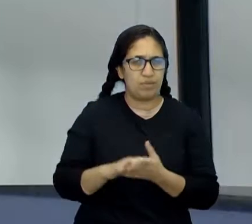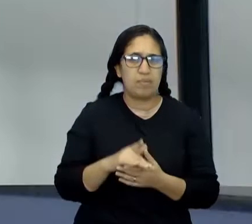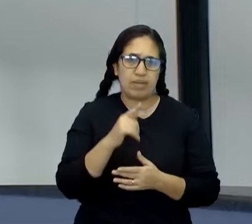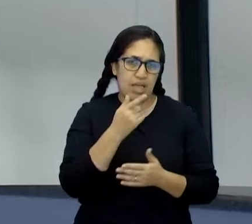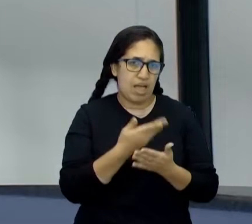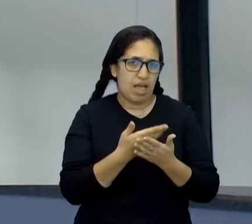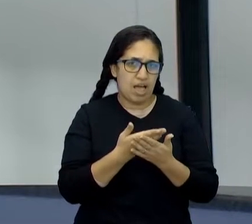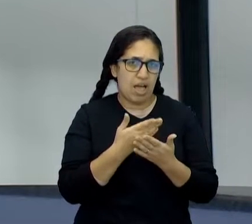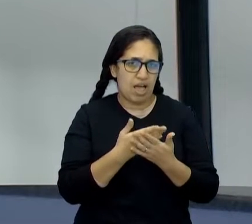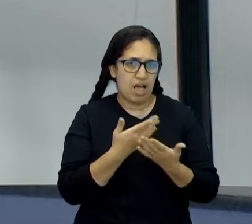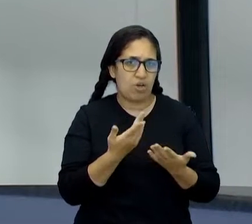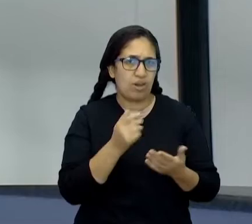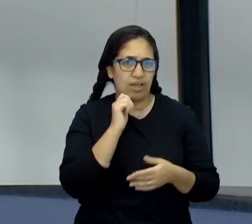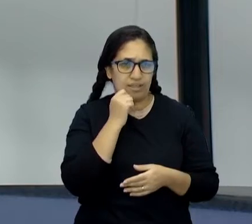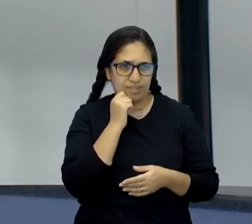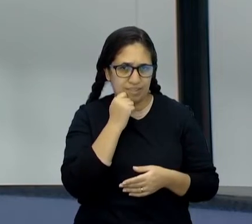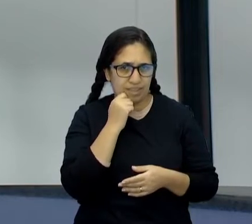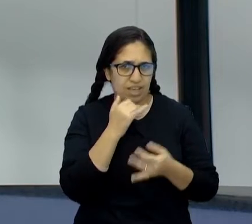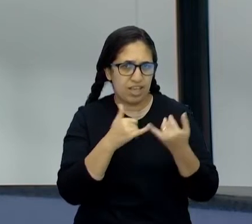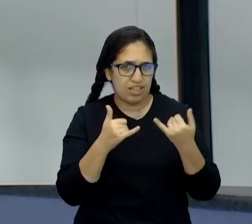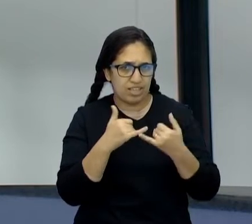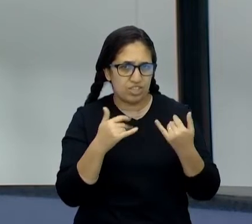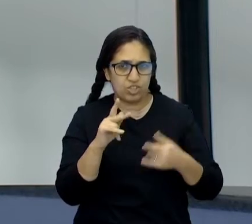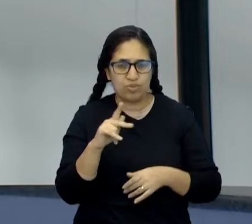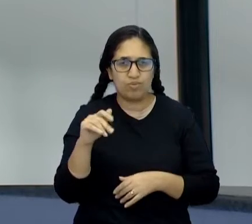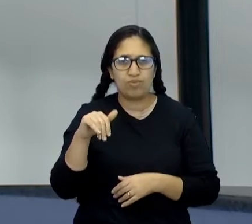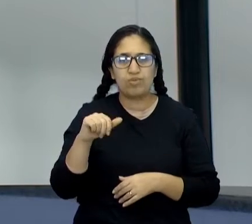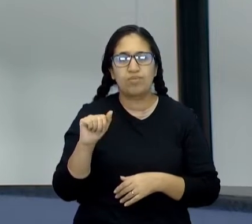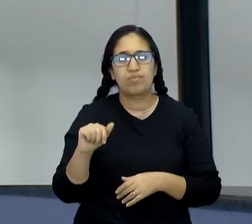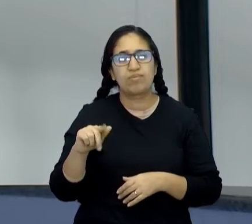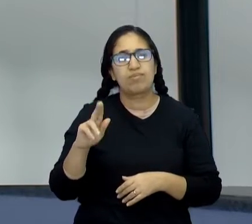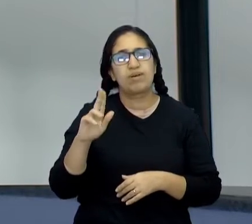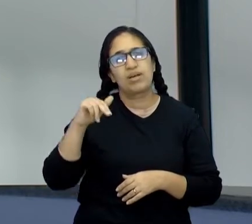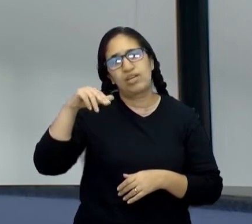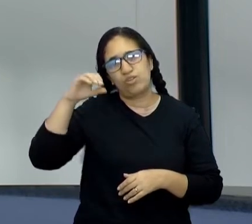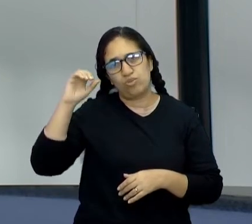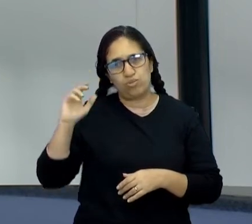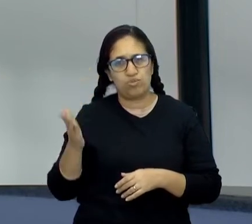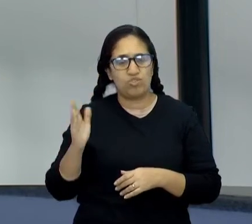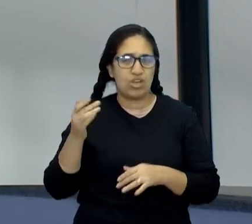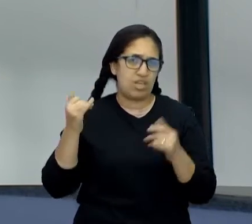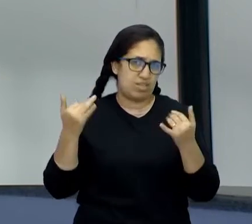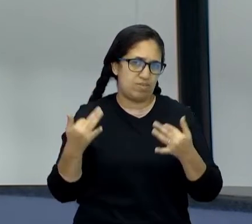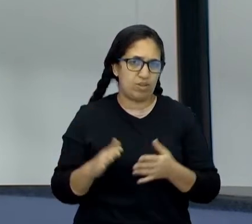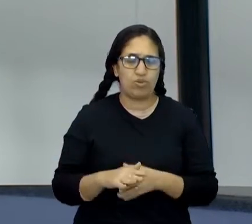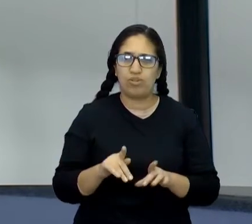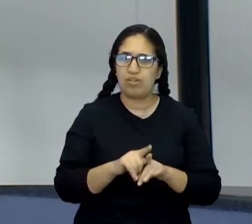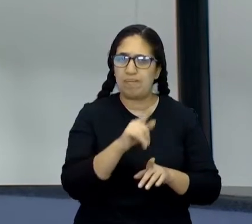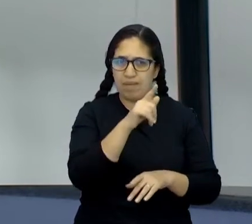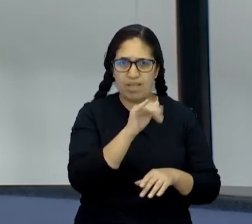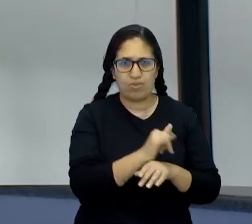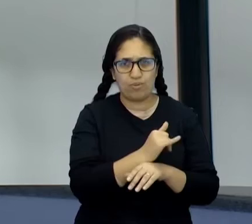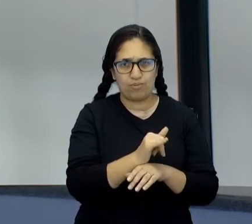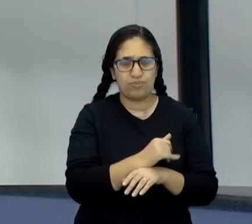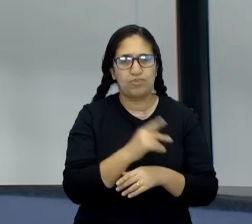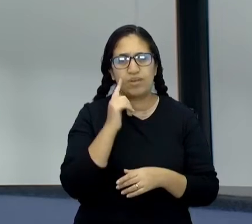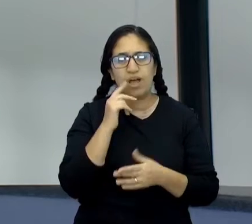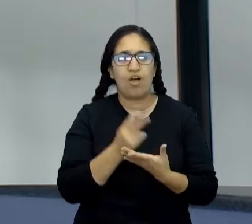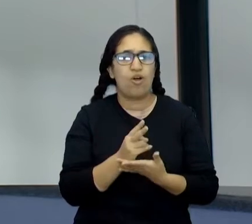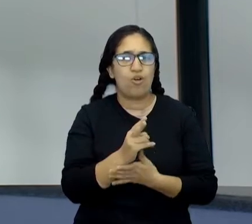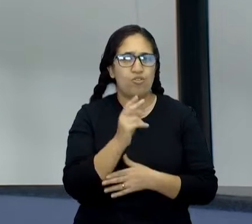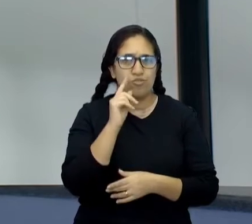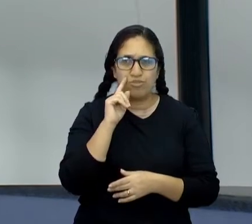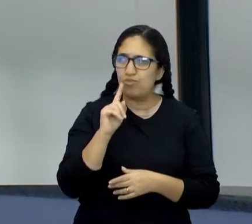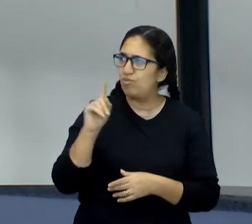de eficiências energéticas do professor Magno, ele explica muito bem isso, tá bom? Vocês podem achar também no YouTube. E hoje a gente vai continuar, então a gente